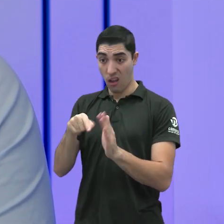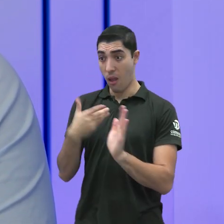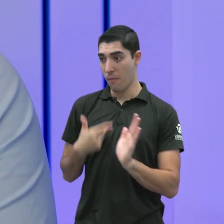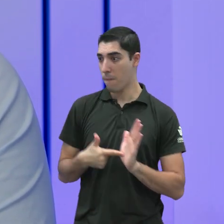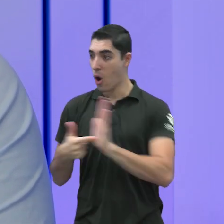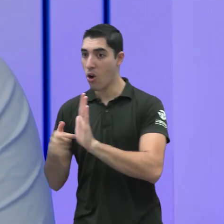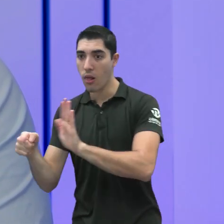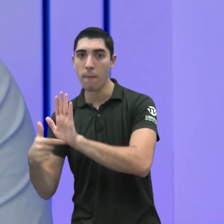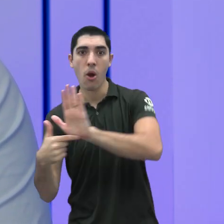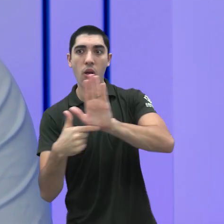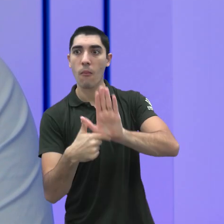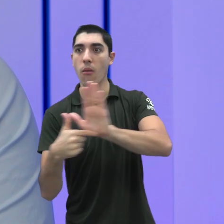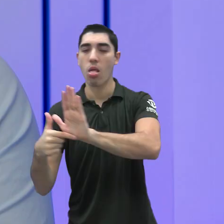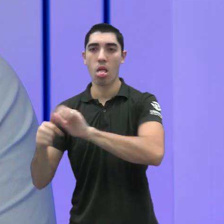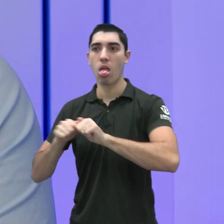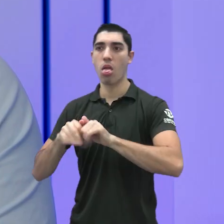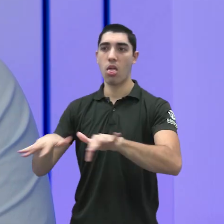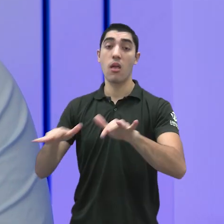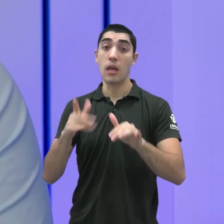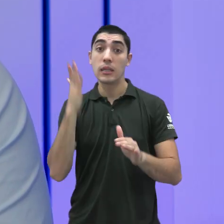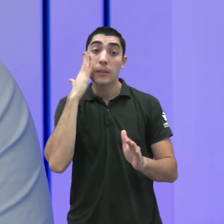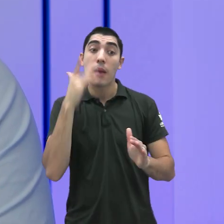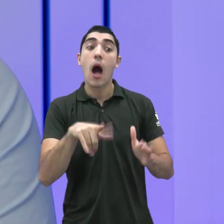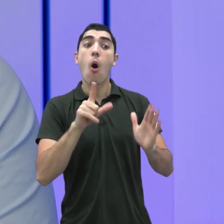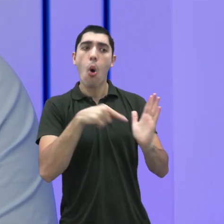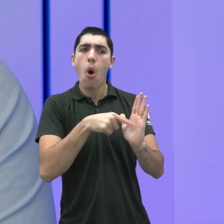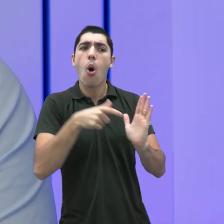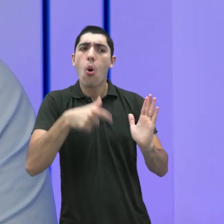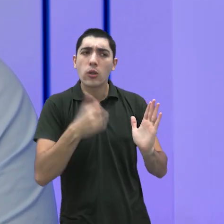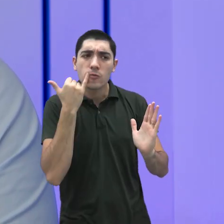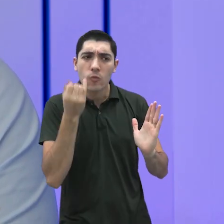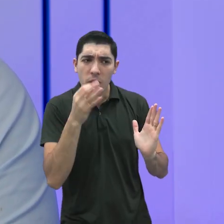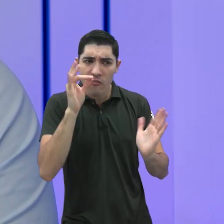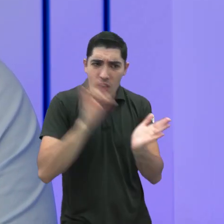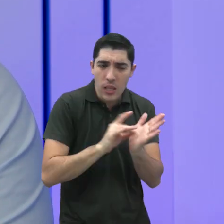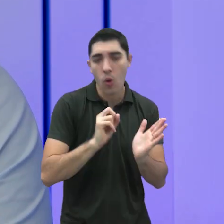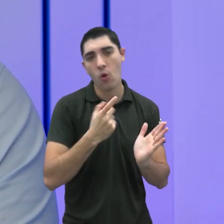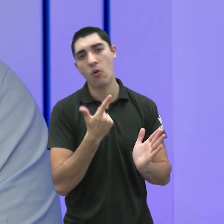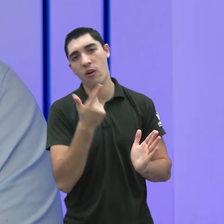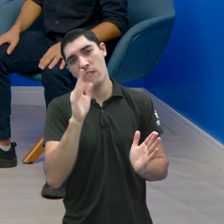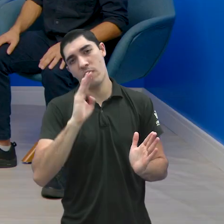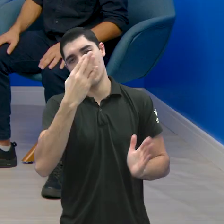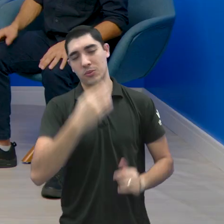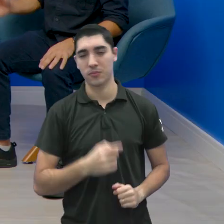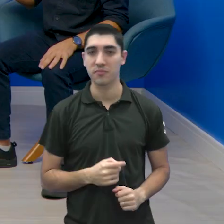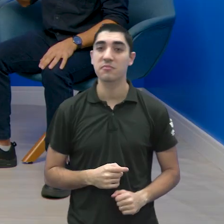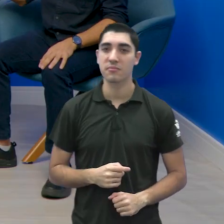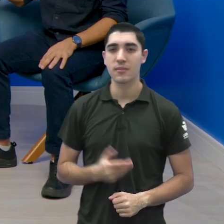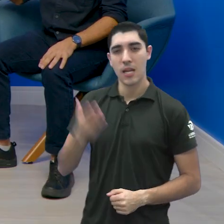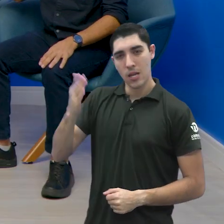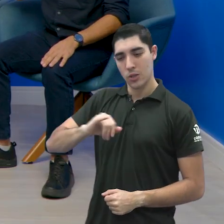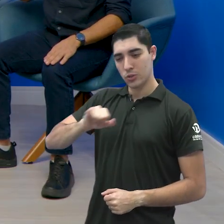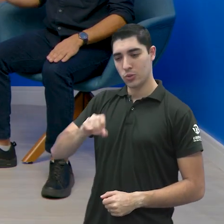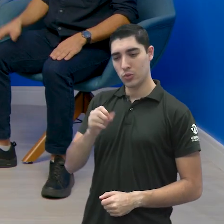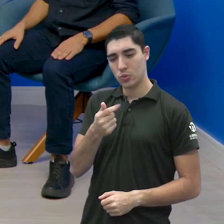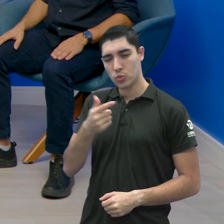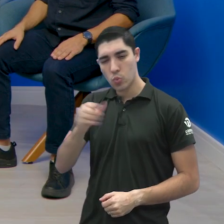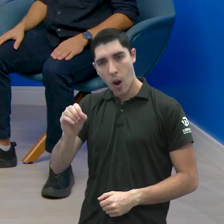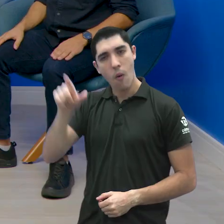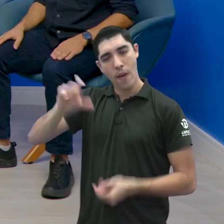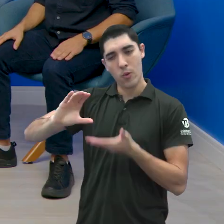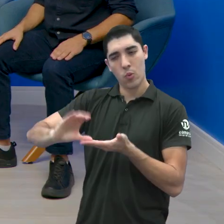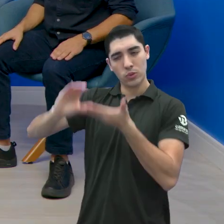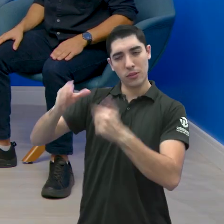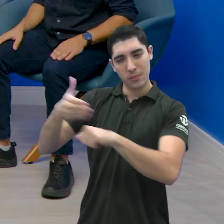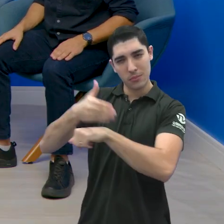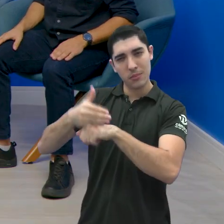ver da onde vem, como é feito, e se realmente é verdade isso ou não, né? João Cândido, conselheiro municipal de